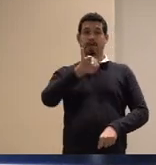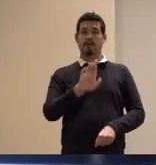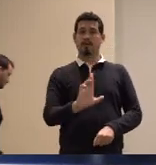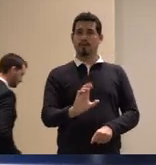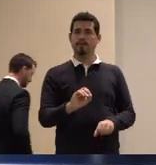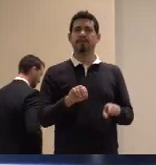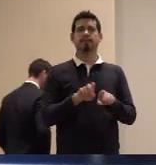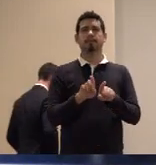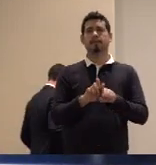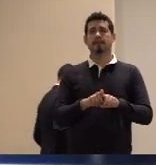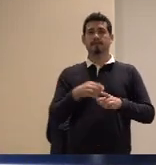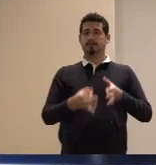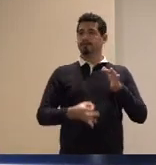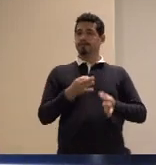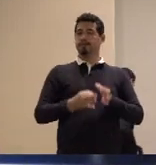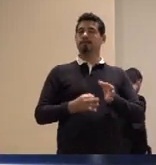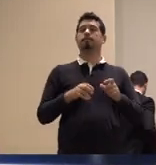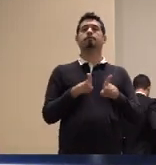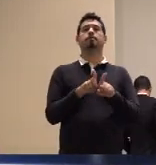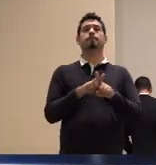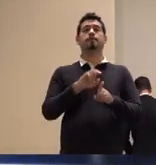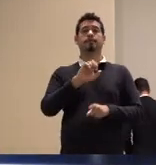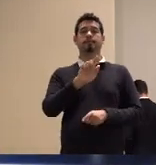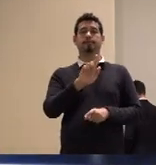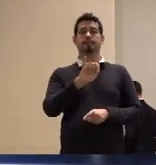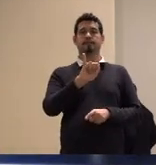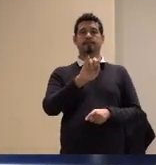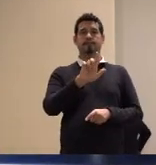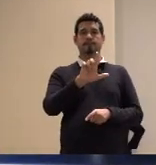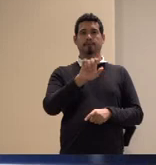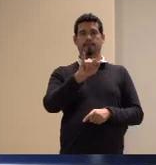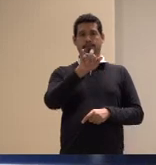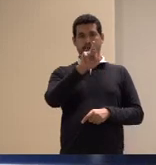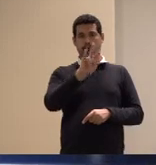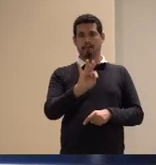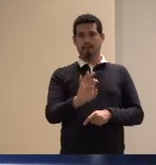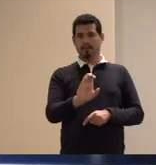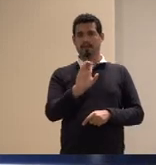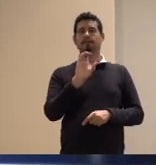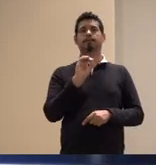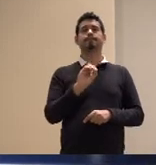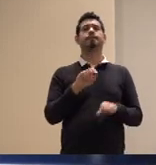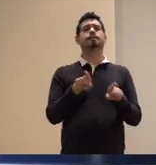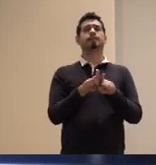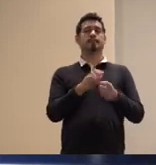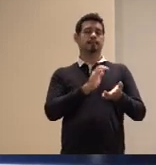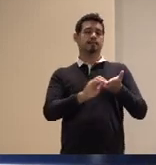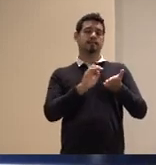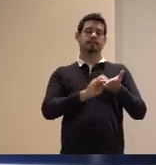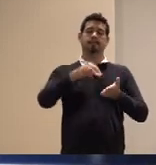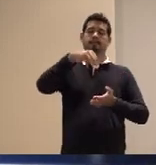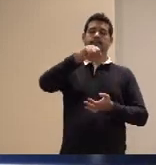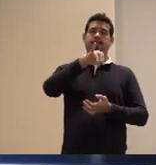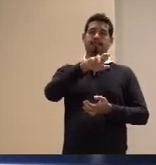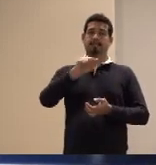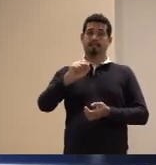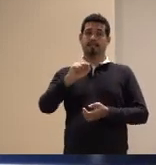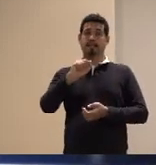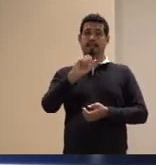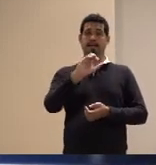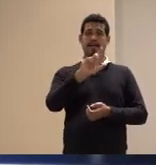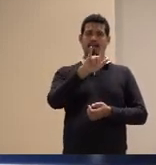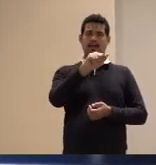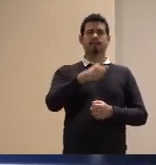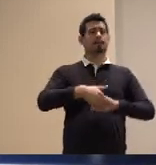juiz corregedor, o Gilberto, da CCT, a secretária Maria Cláudia, e quero também